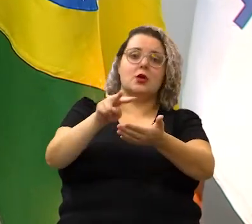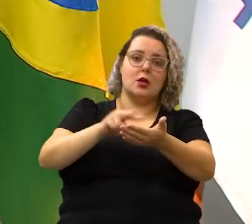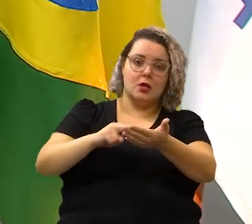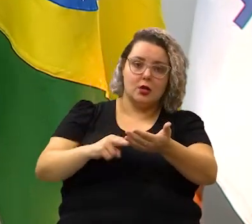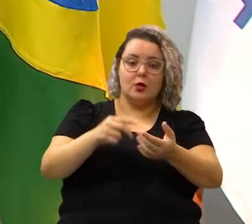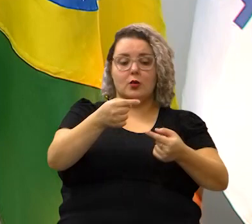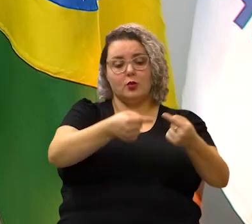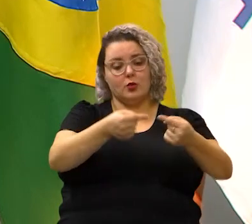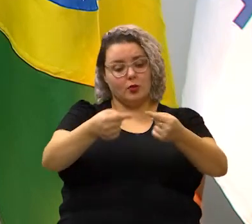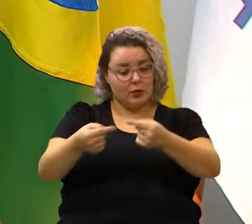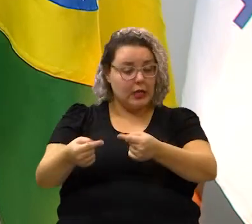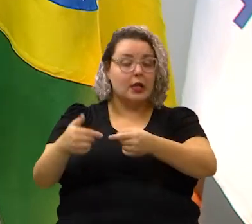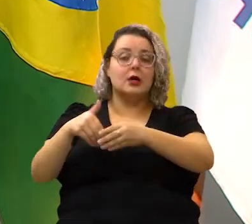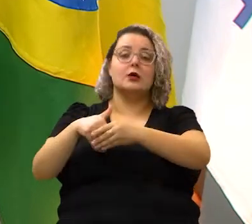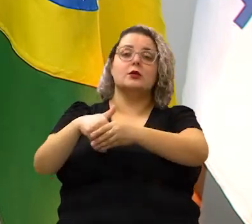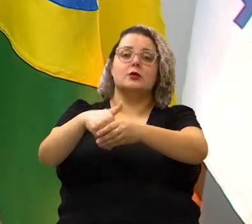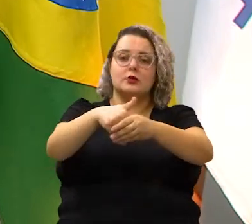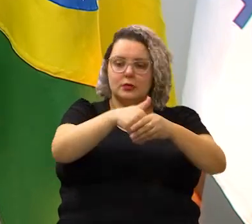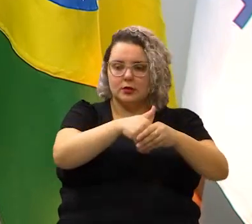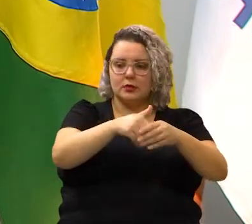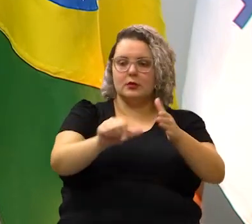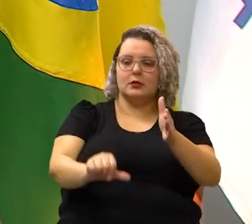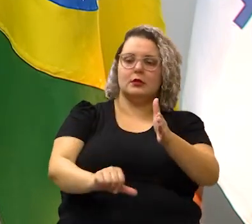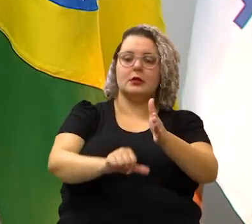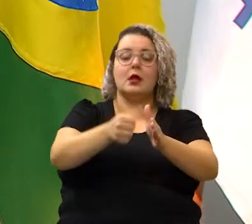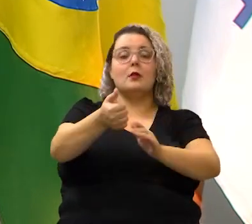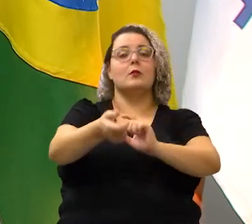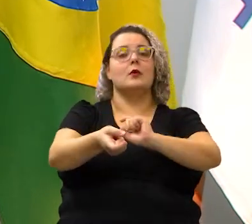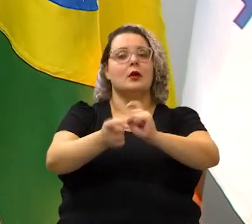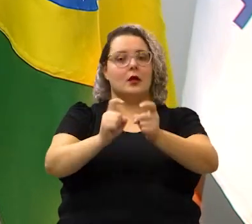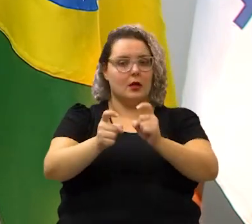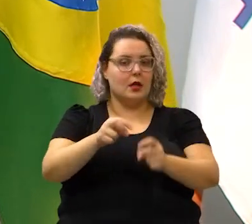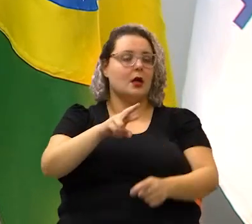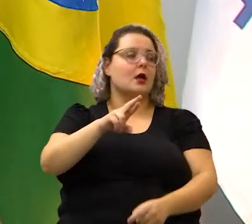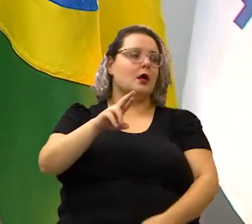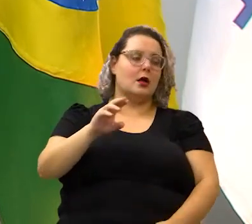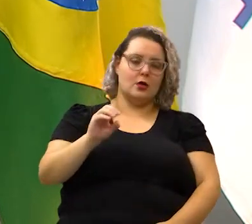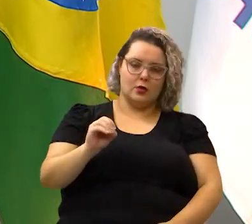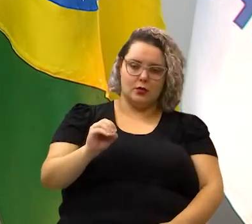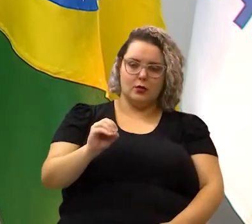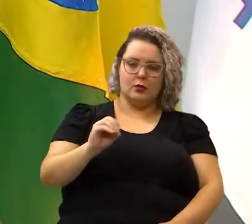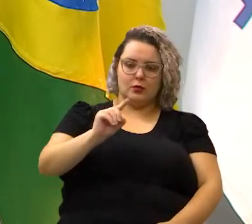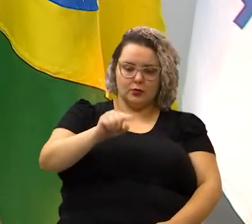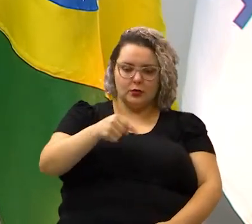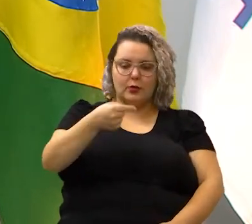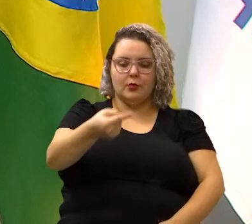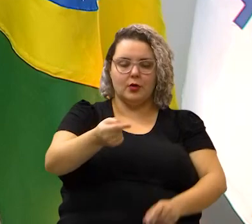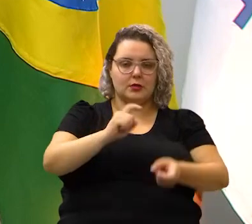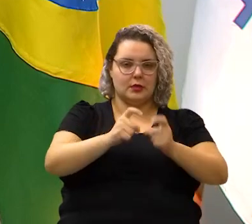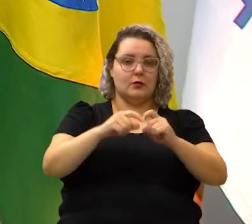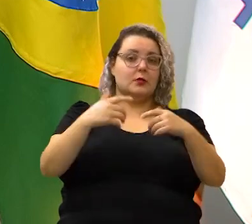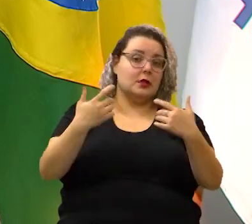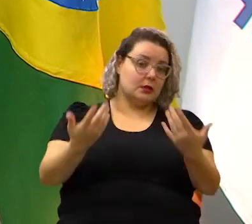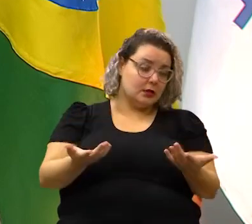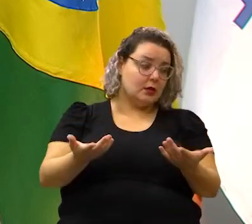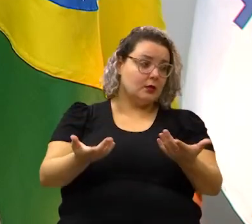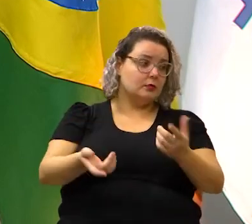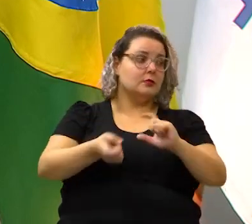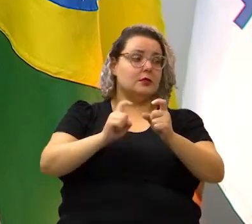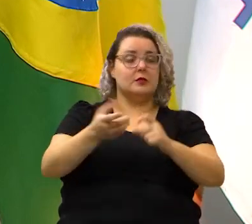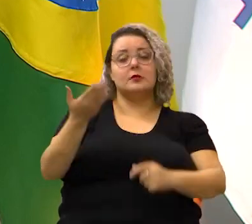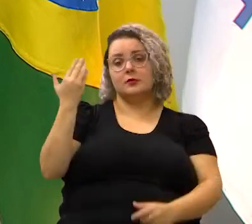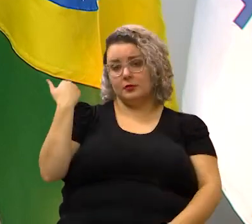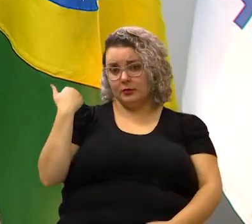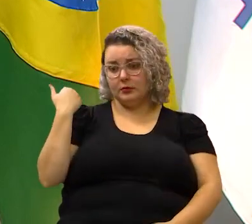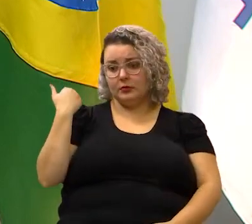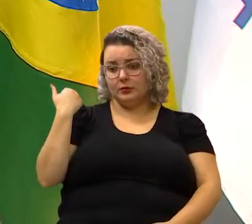seja lido discutido e votado na primeira reunião ordinária subsequente então